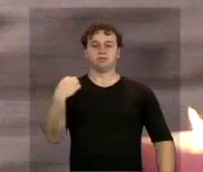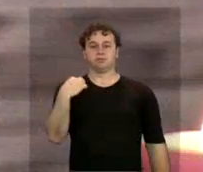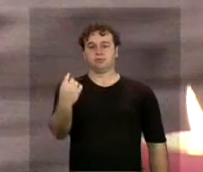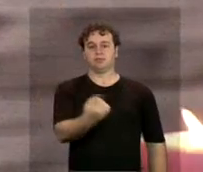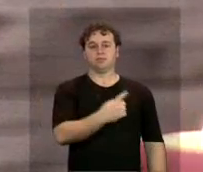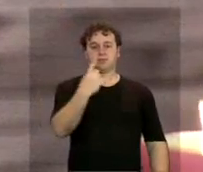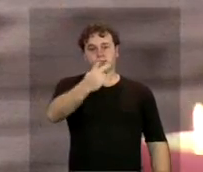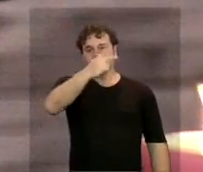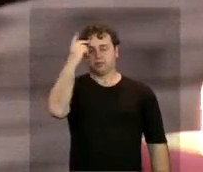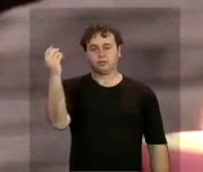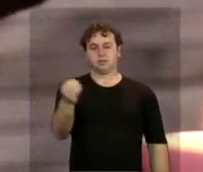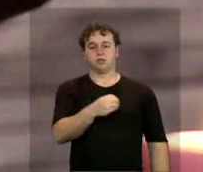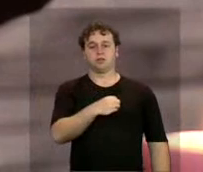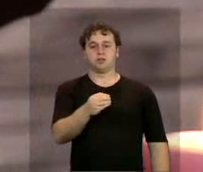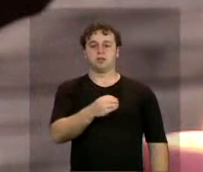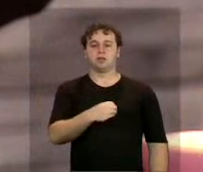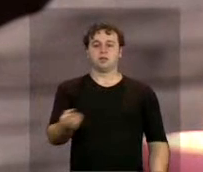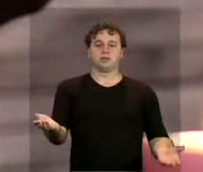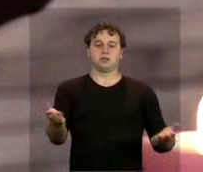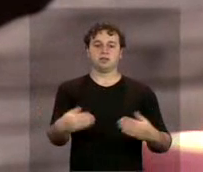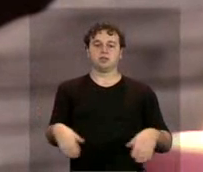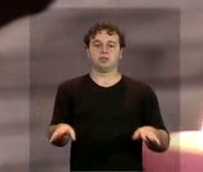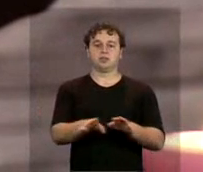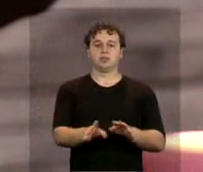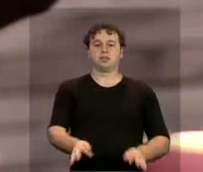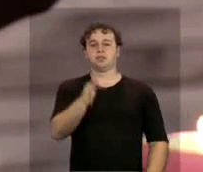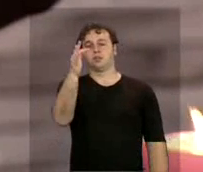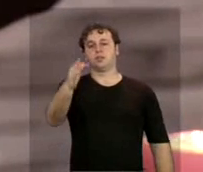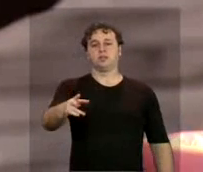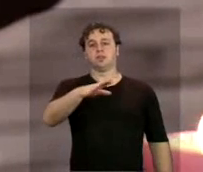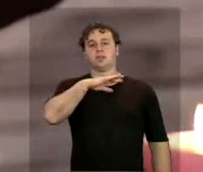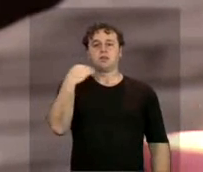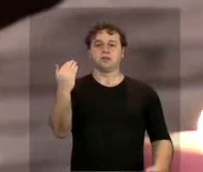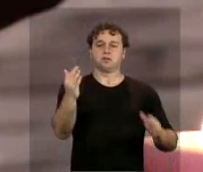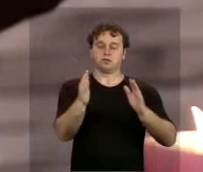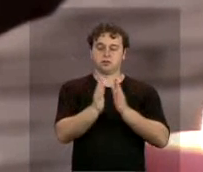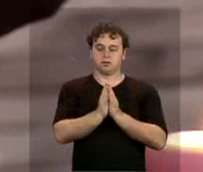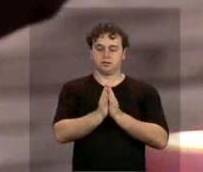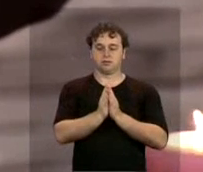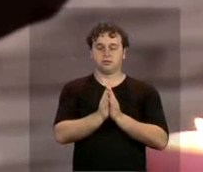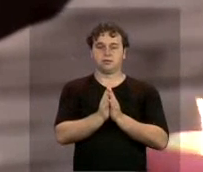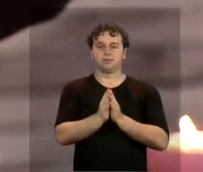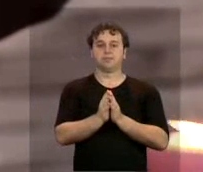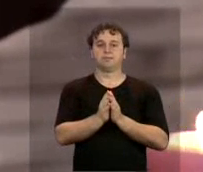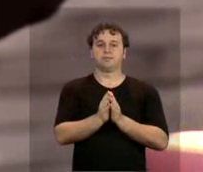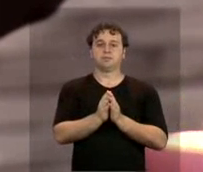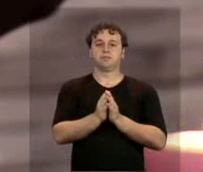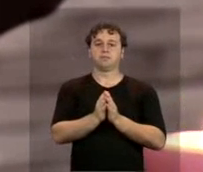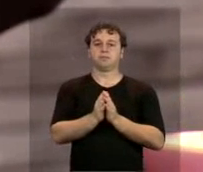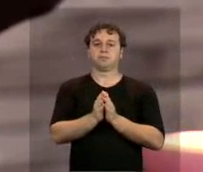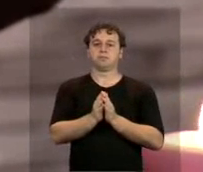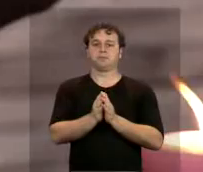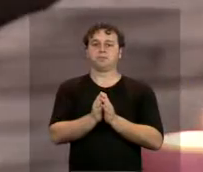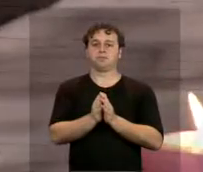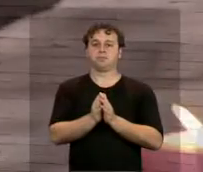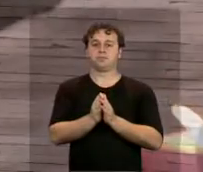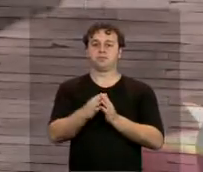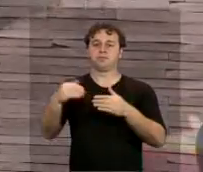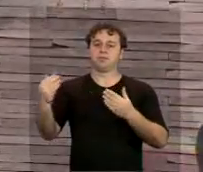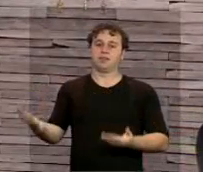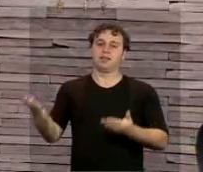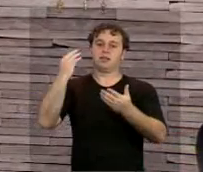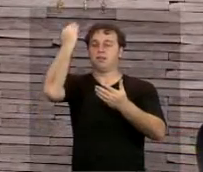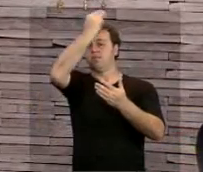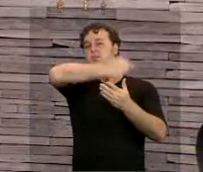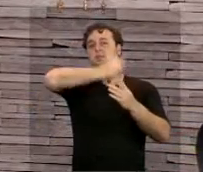Santa Maria, Mãe de Deus, rogai por nós, pecadores, agora e na hora de nossa morte. Amém.